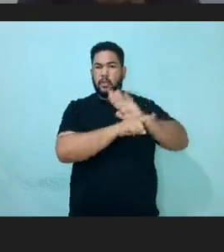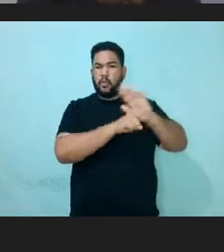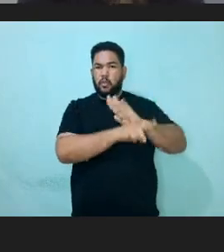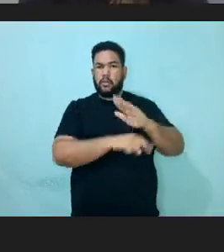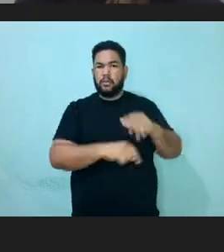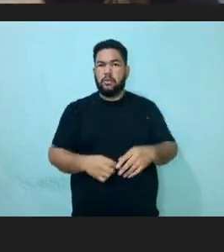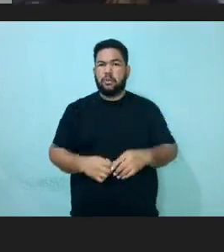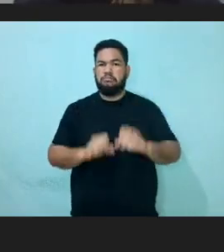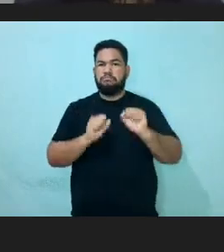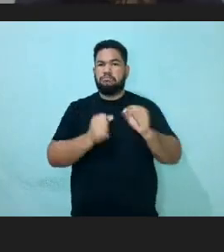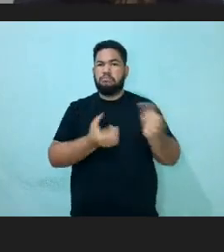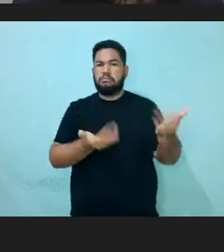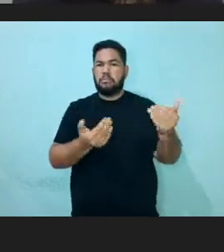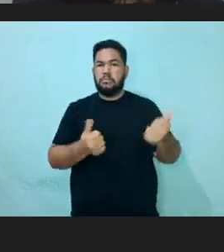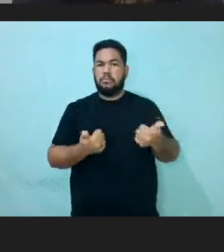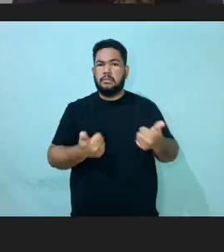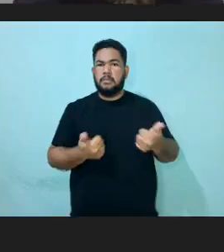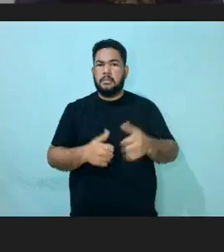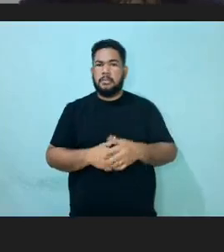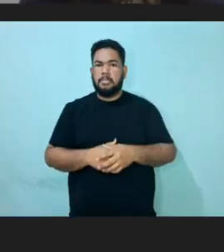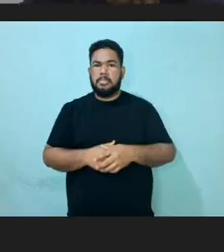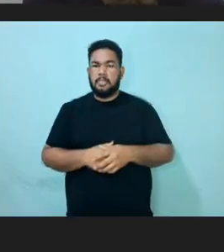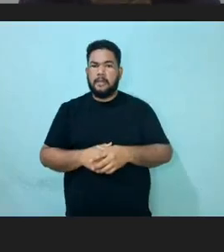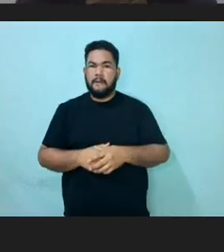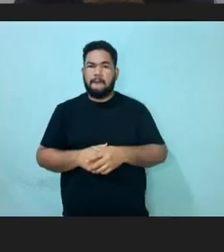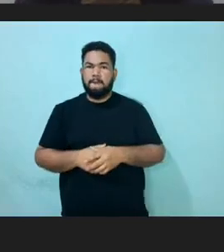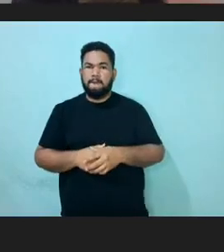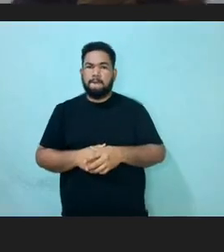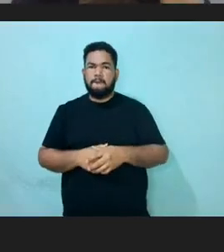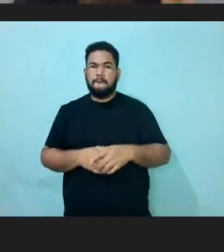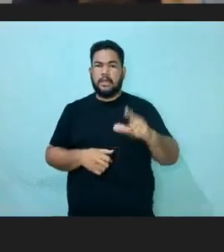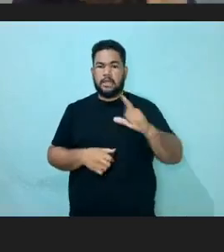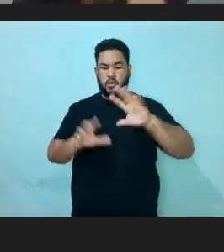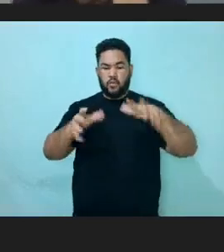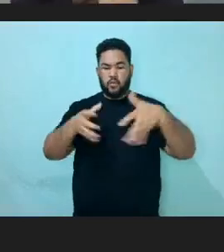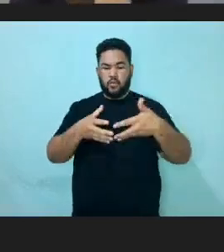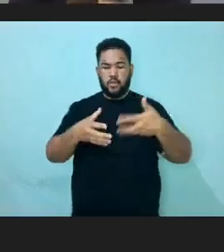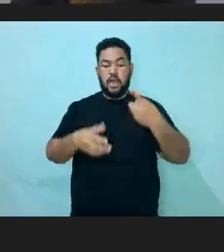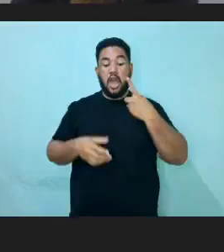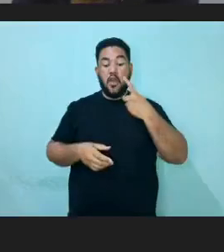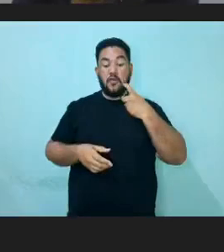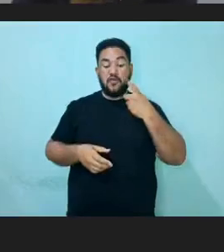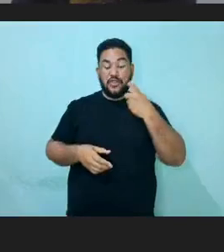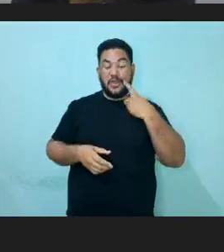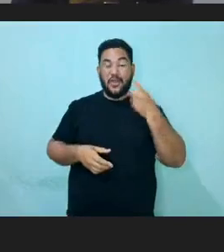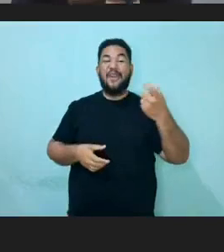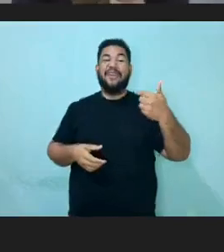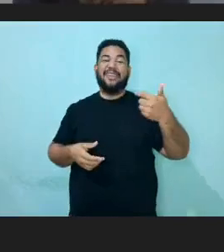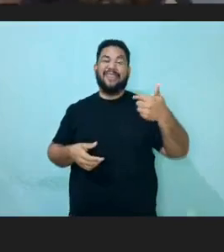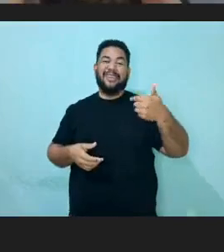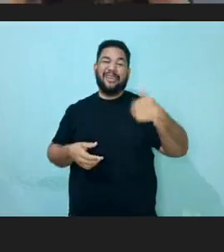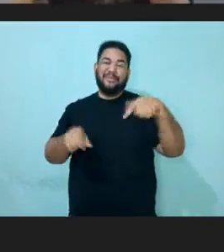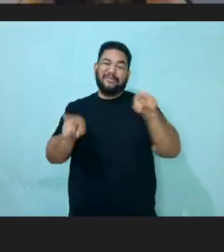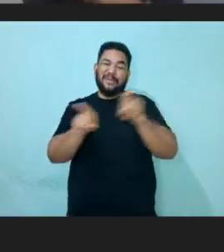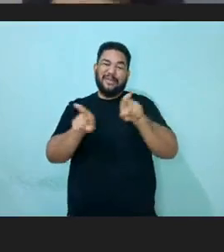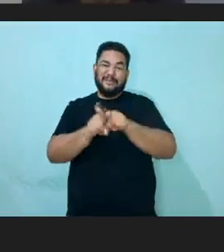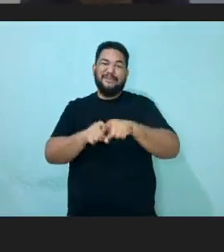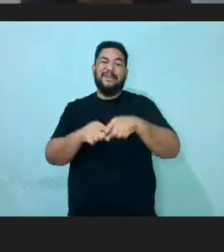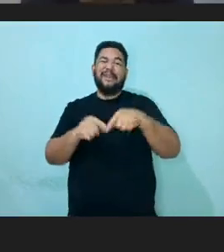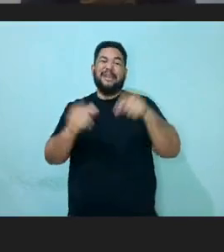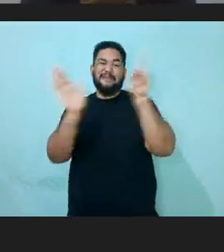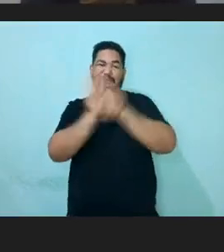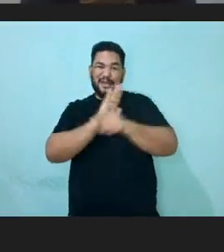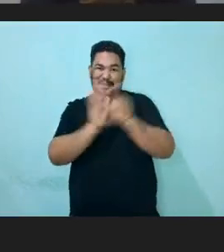Pode sim, pode Eu, perguntar. eu tô na equipe de interpretação e também tô querendo aqui fazer pergunta, mas é que esse tema é